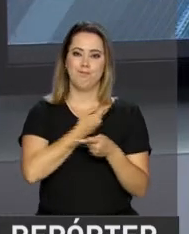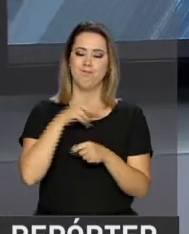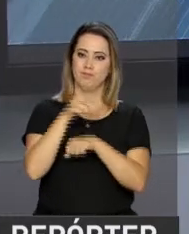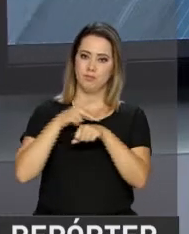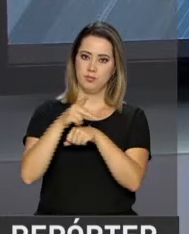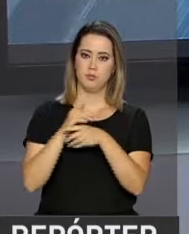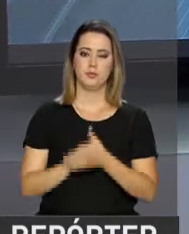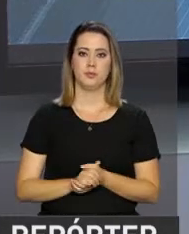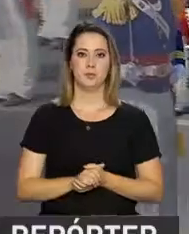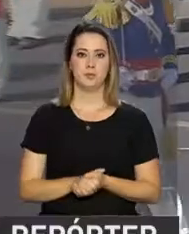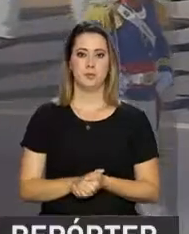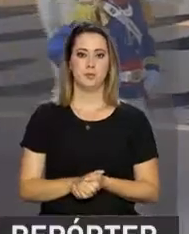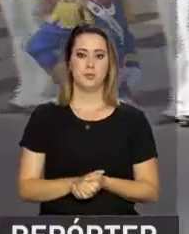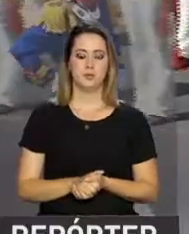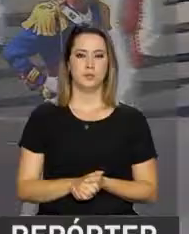país